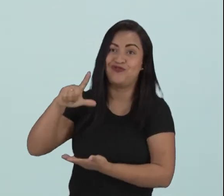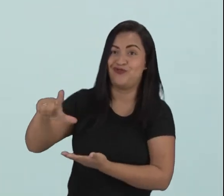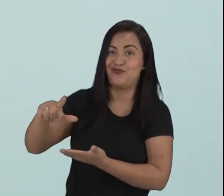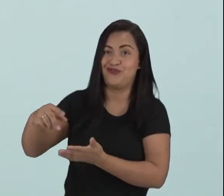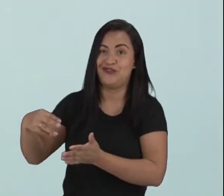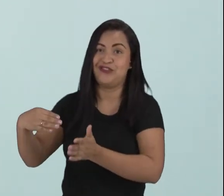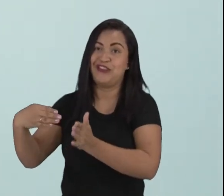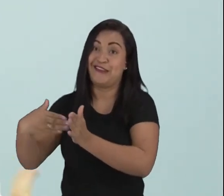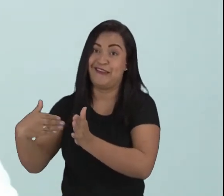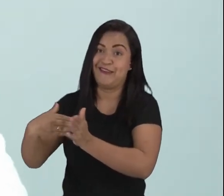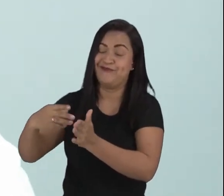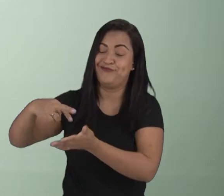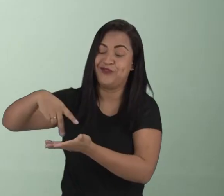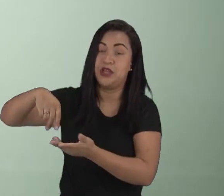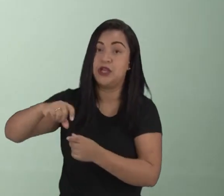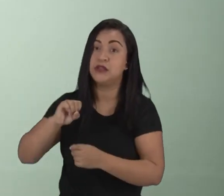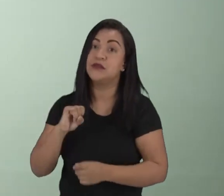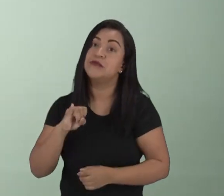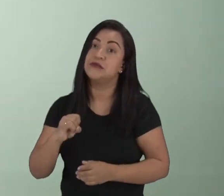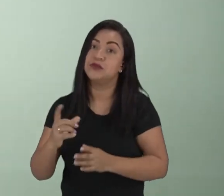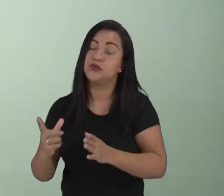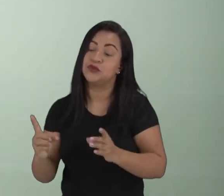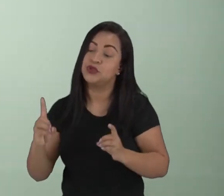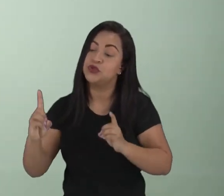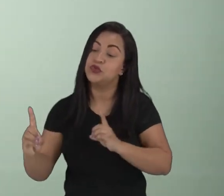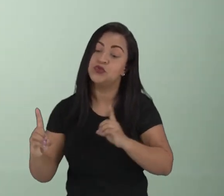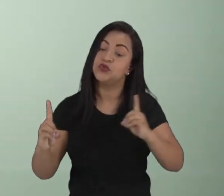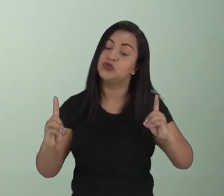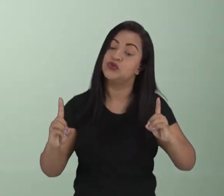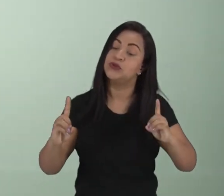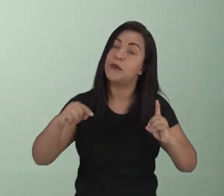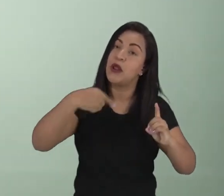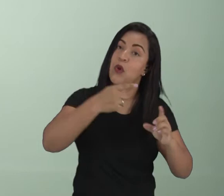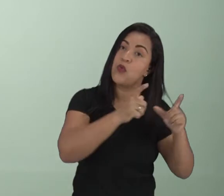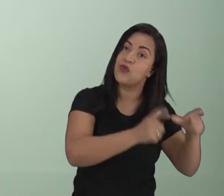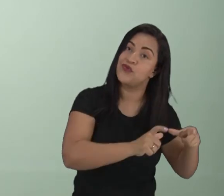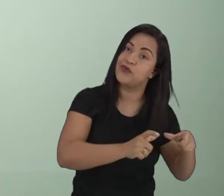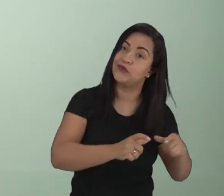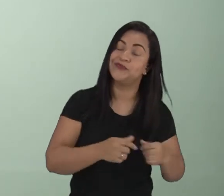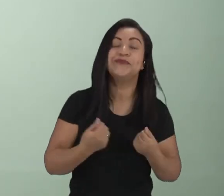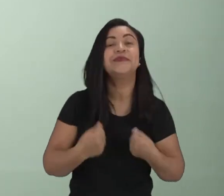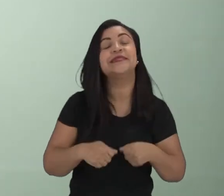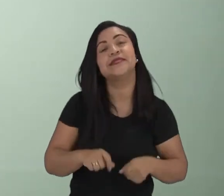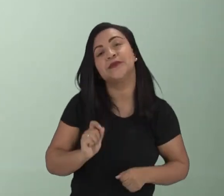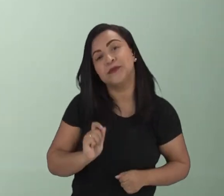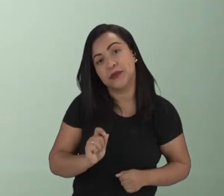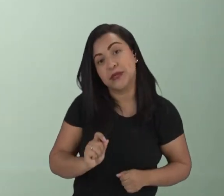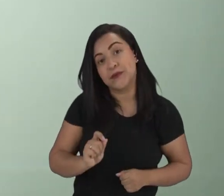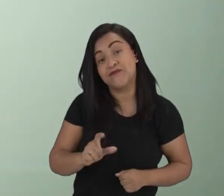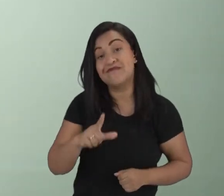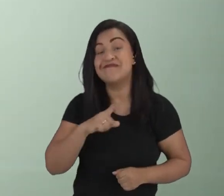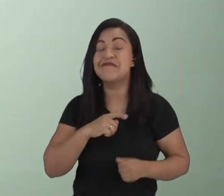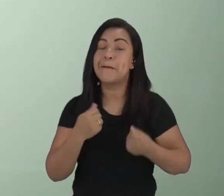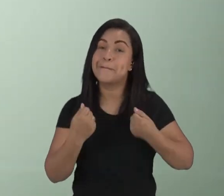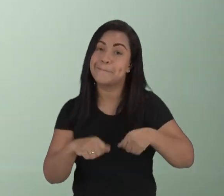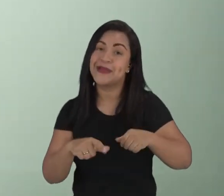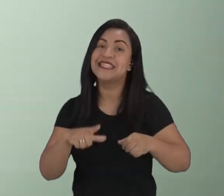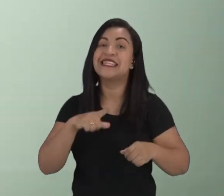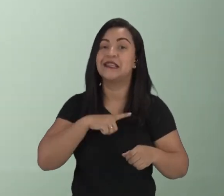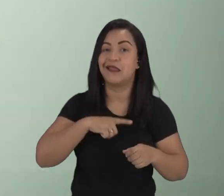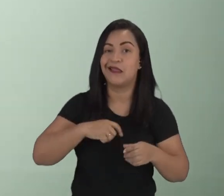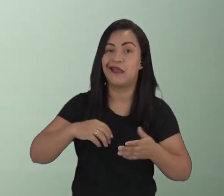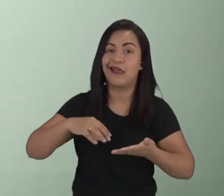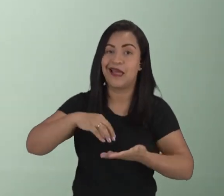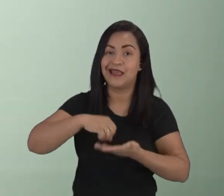eu consiga sair de uma região da sala para outra região, eu preciso ter um atrito para que